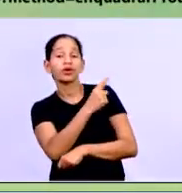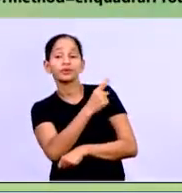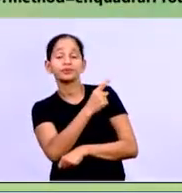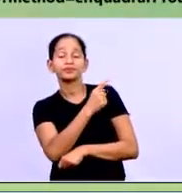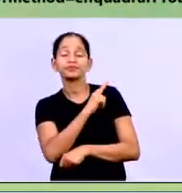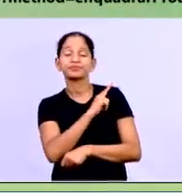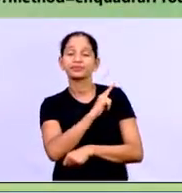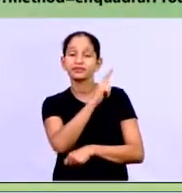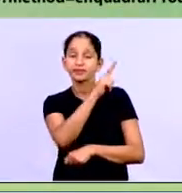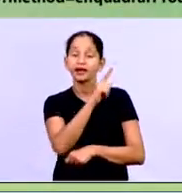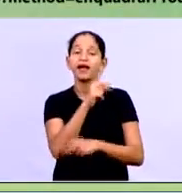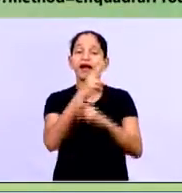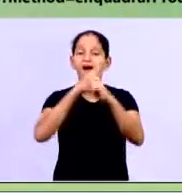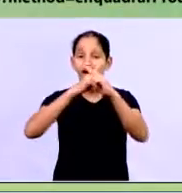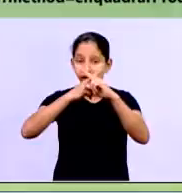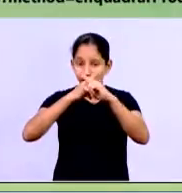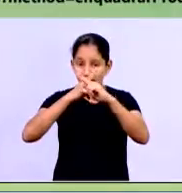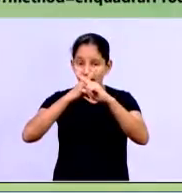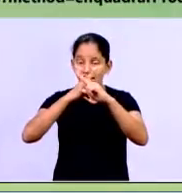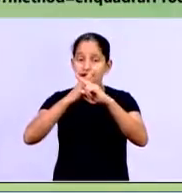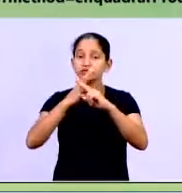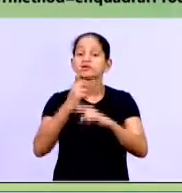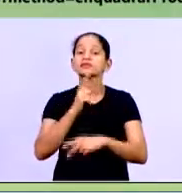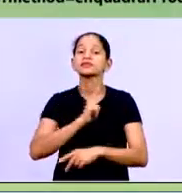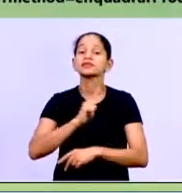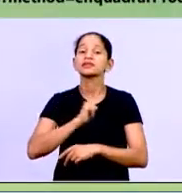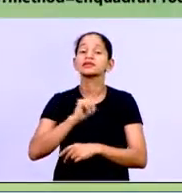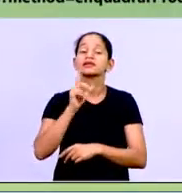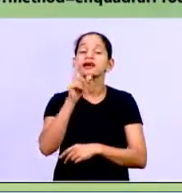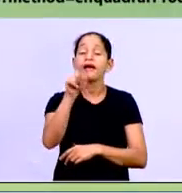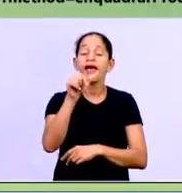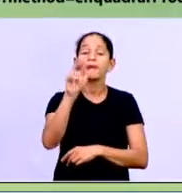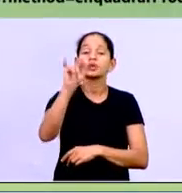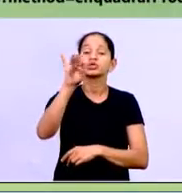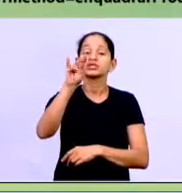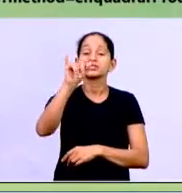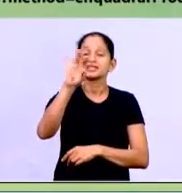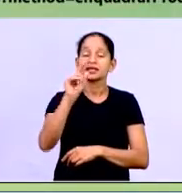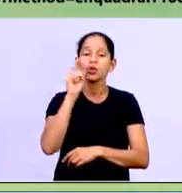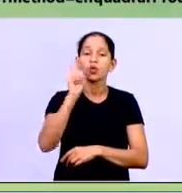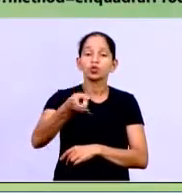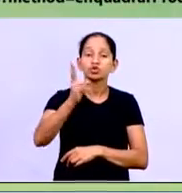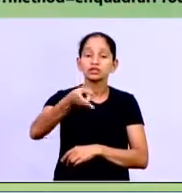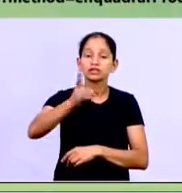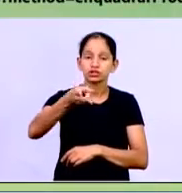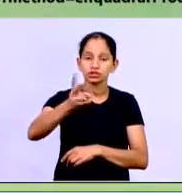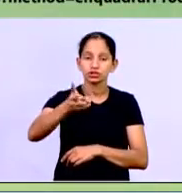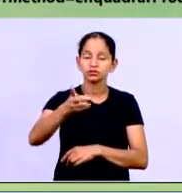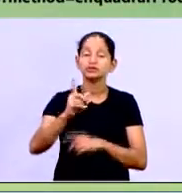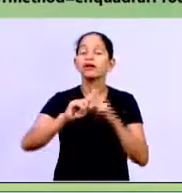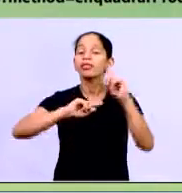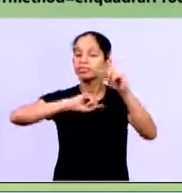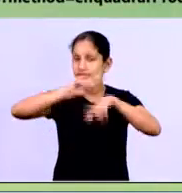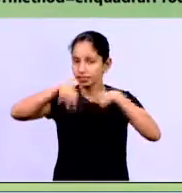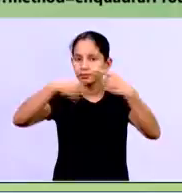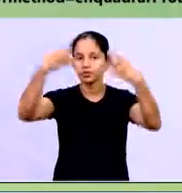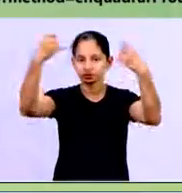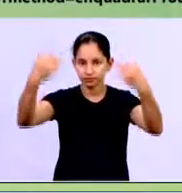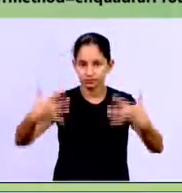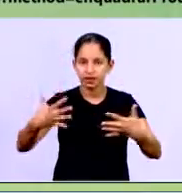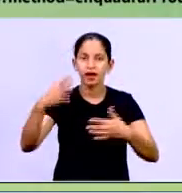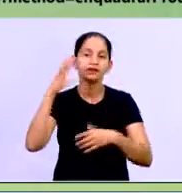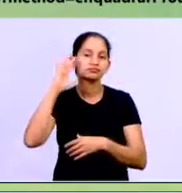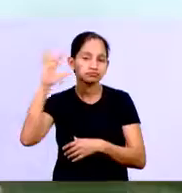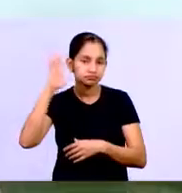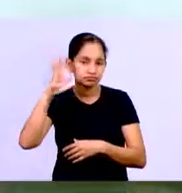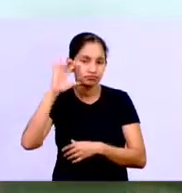A Caixa, ela adota o sistema de amortização constante, SAC, que a gente vai ver já já como é que é feito esse cálculo. Então,